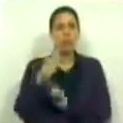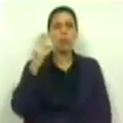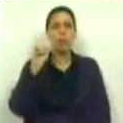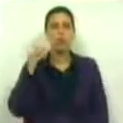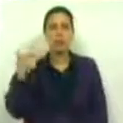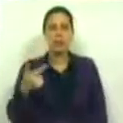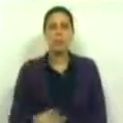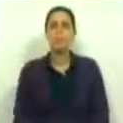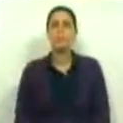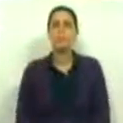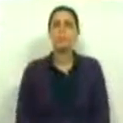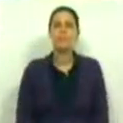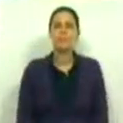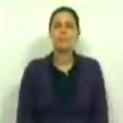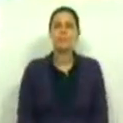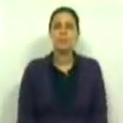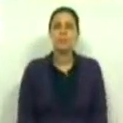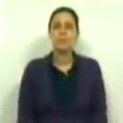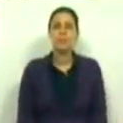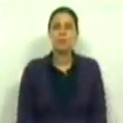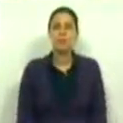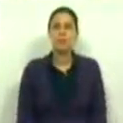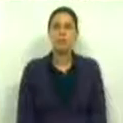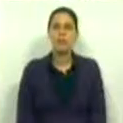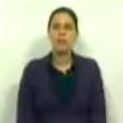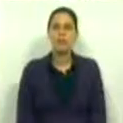Muito bem.